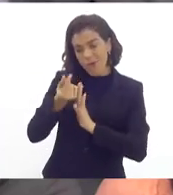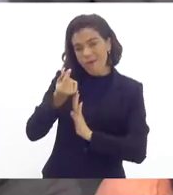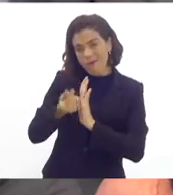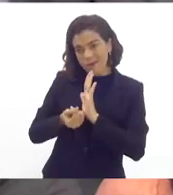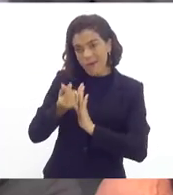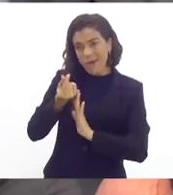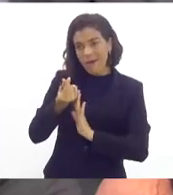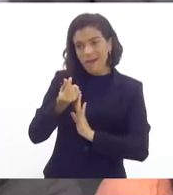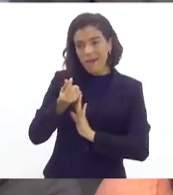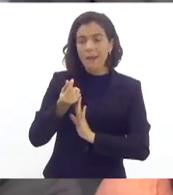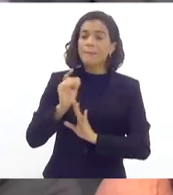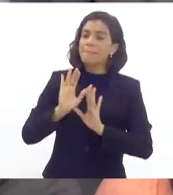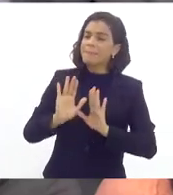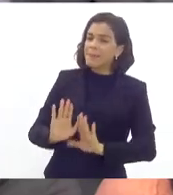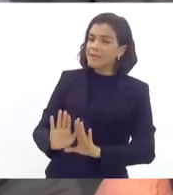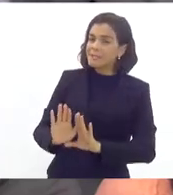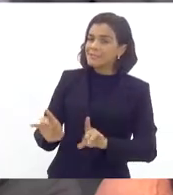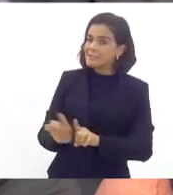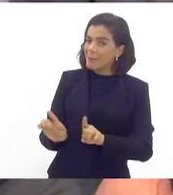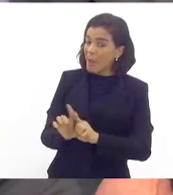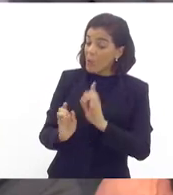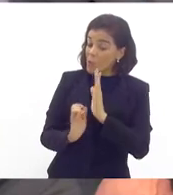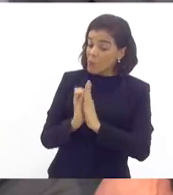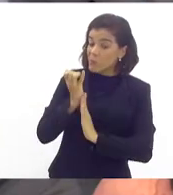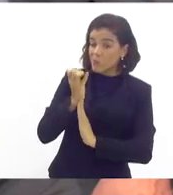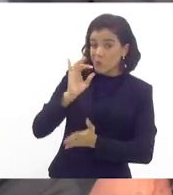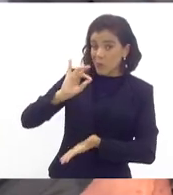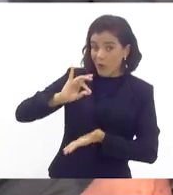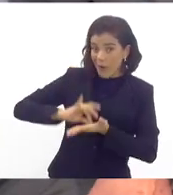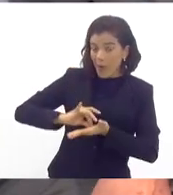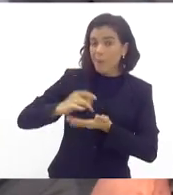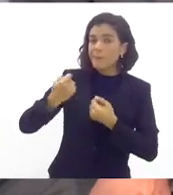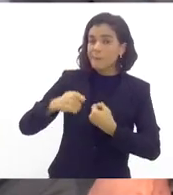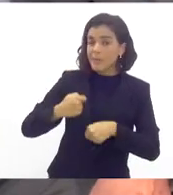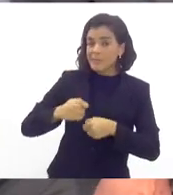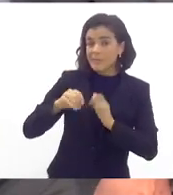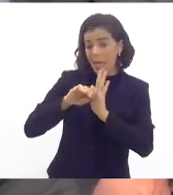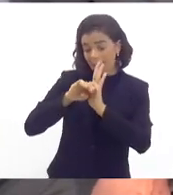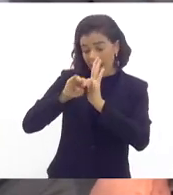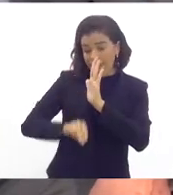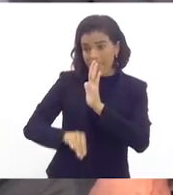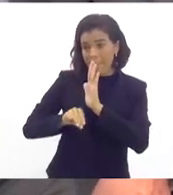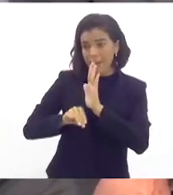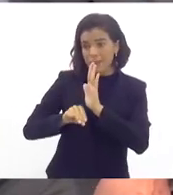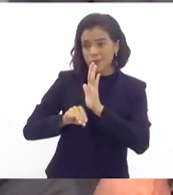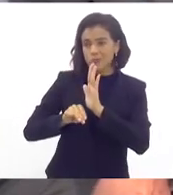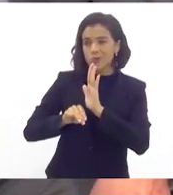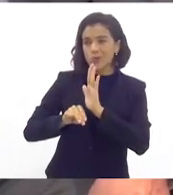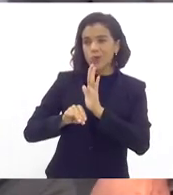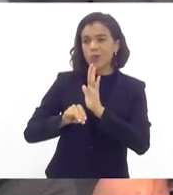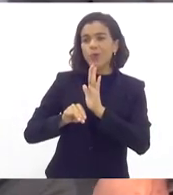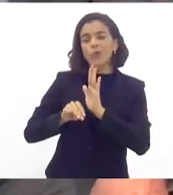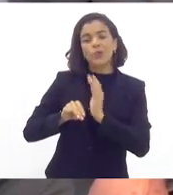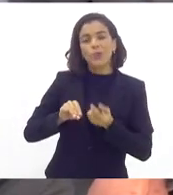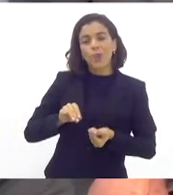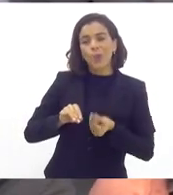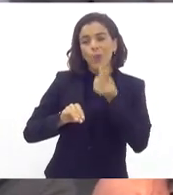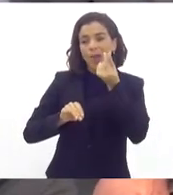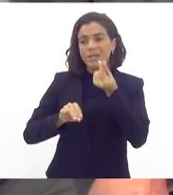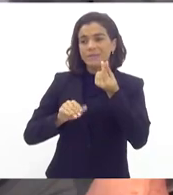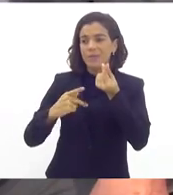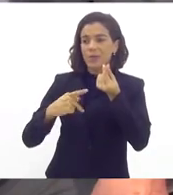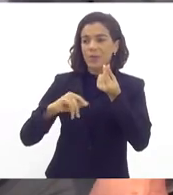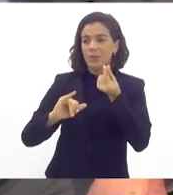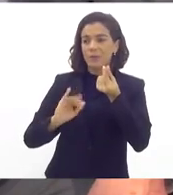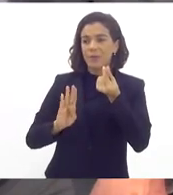né? Mas o juro real tem que ser abaixo do crescimento do PIB anual